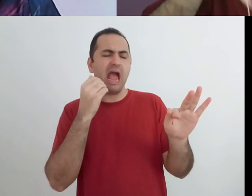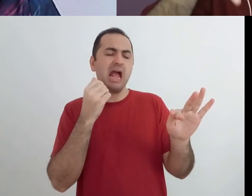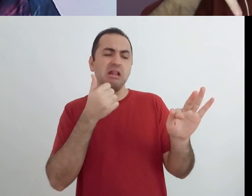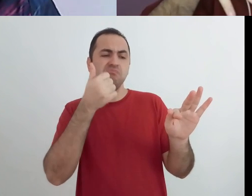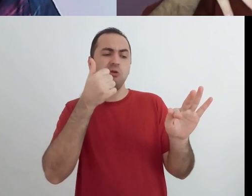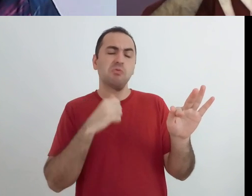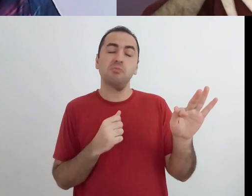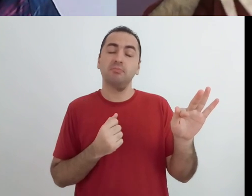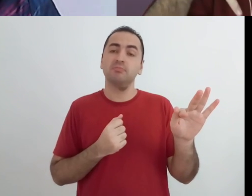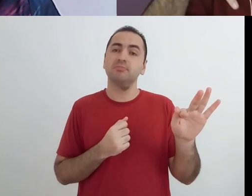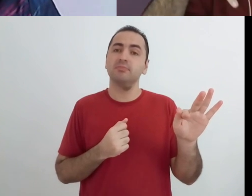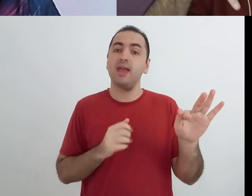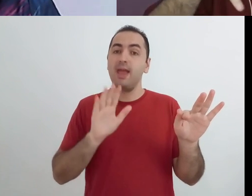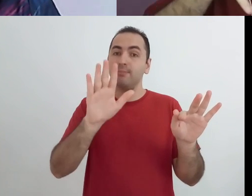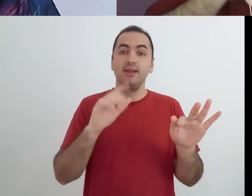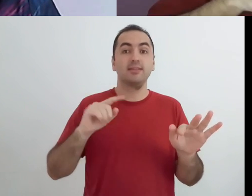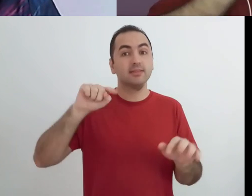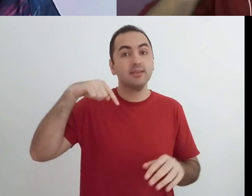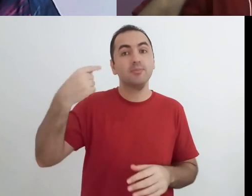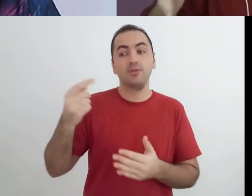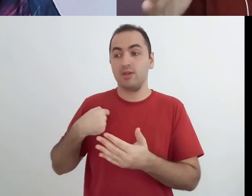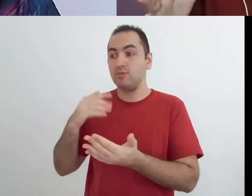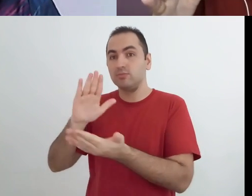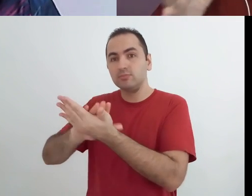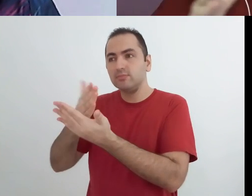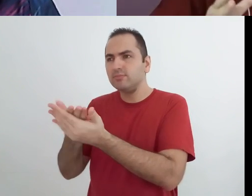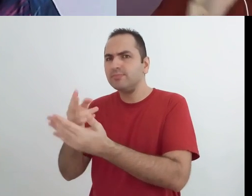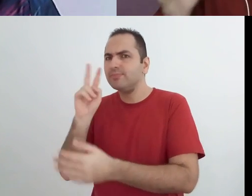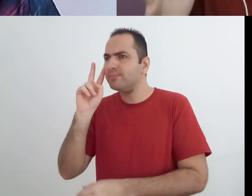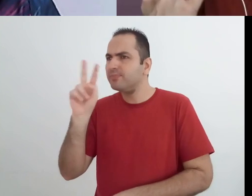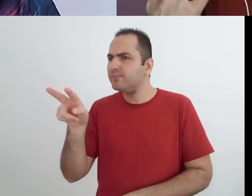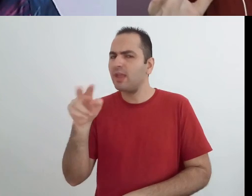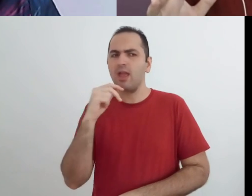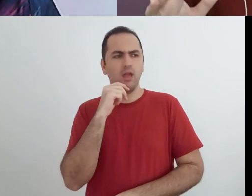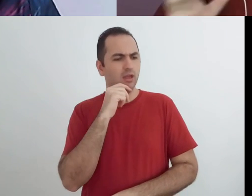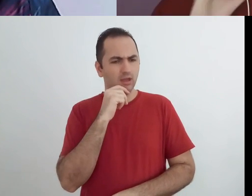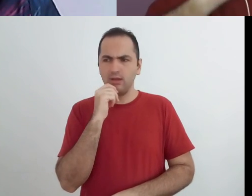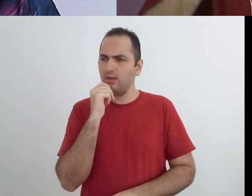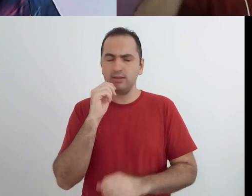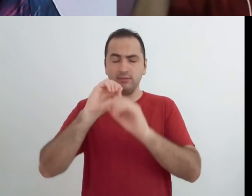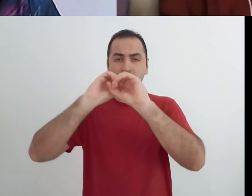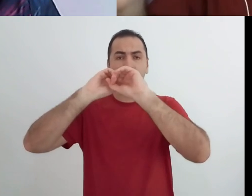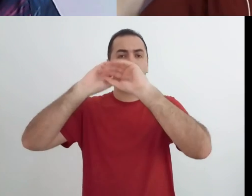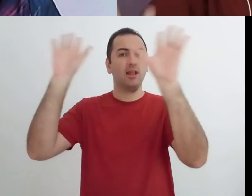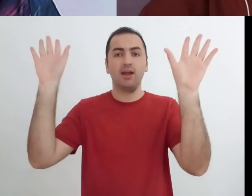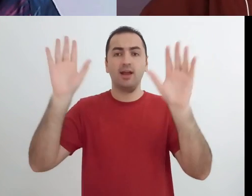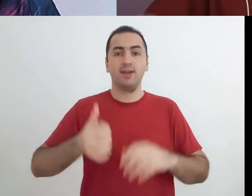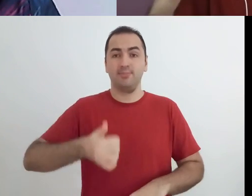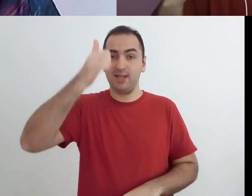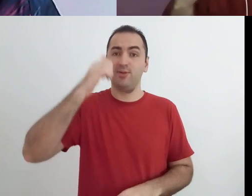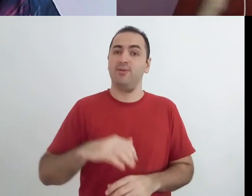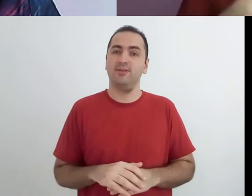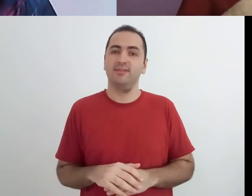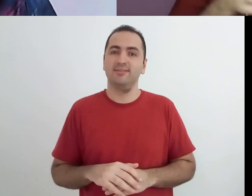em português. E aí, quando eu vejo a tradução dele, a interpretação dele para a língua de sinais, aquilo esclarece muito mais.